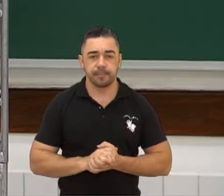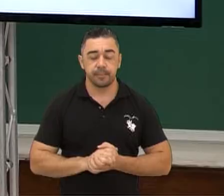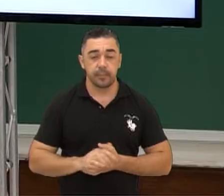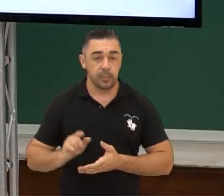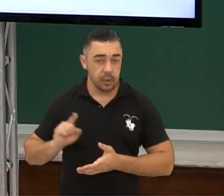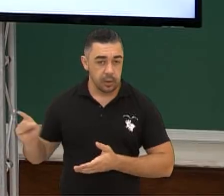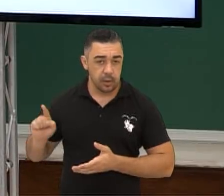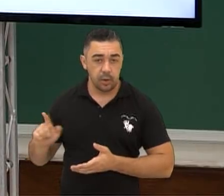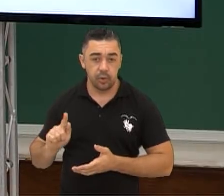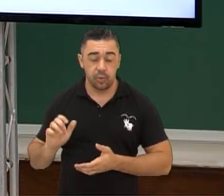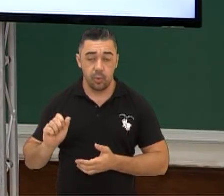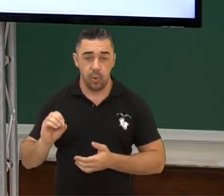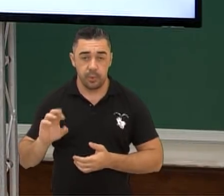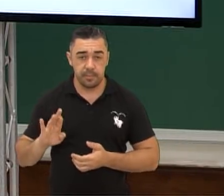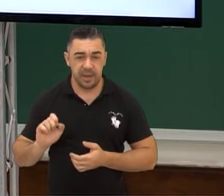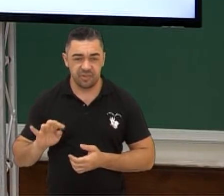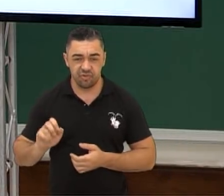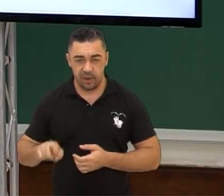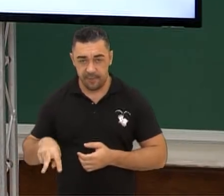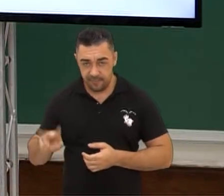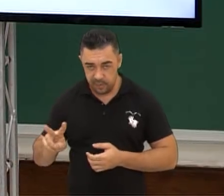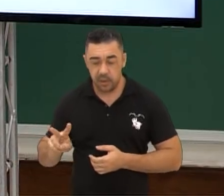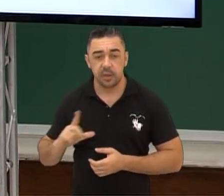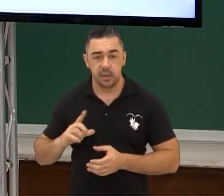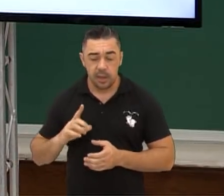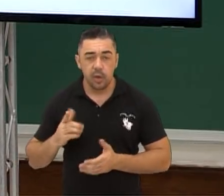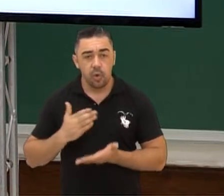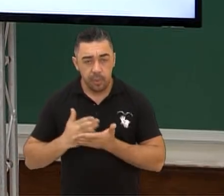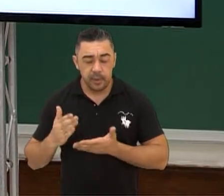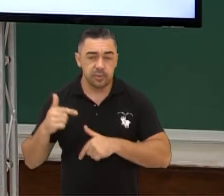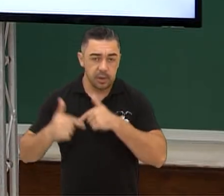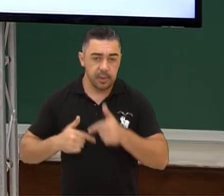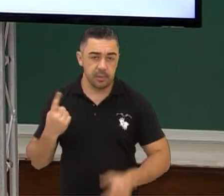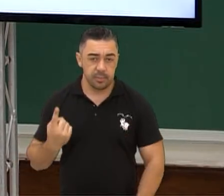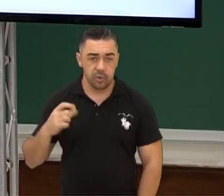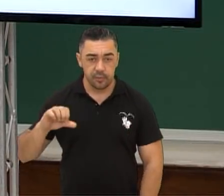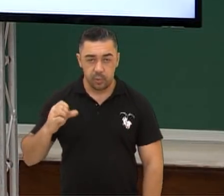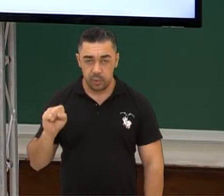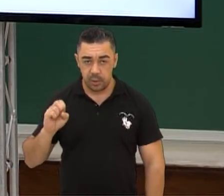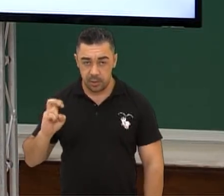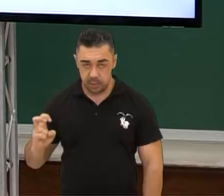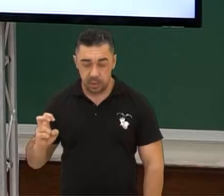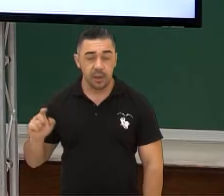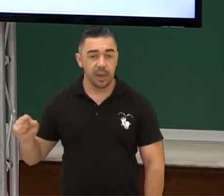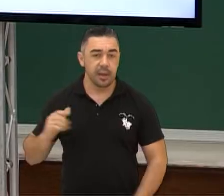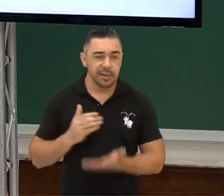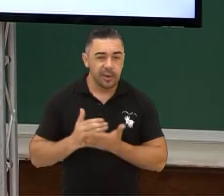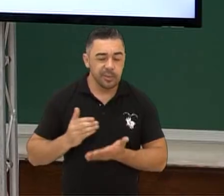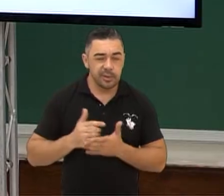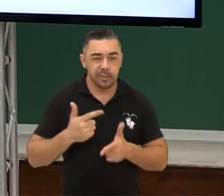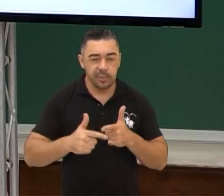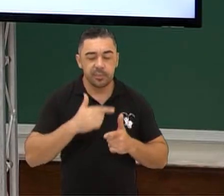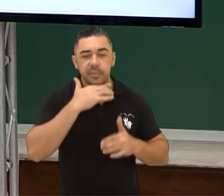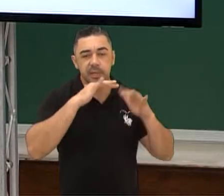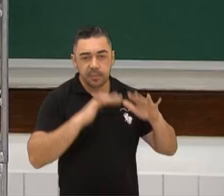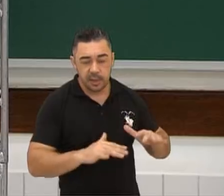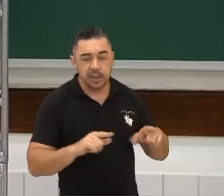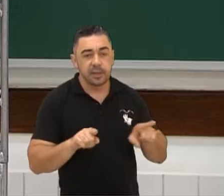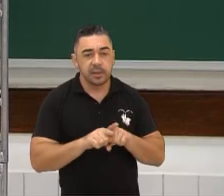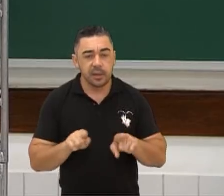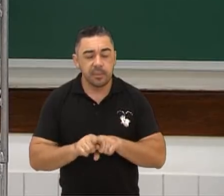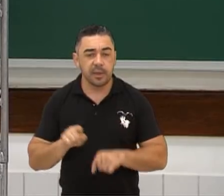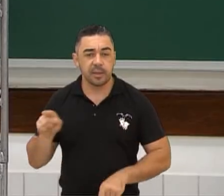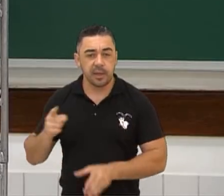Mikhail Gorbachev assumiu o comando do país em 1985, nesse cenário de crise, e ainda a tragédia